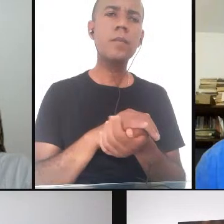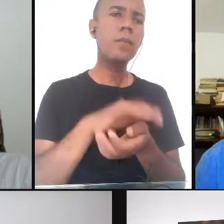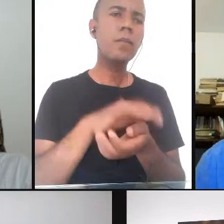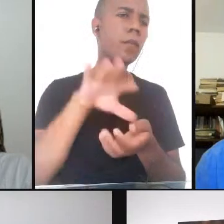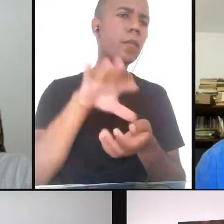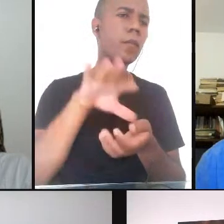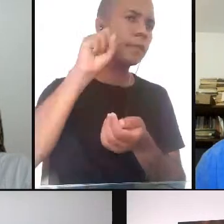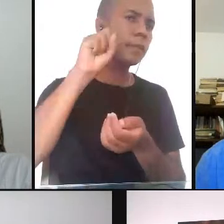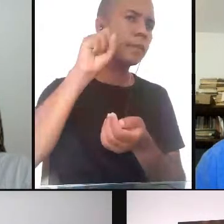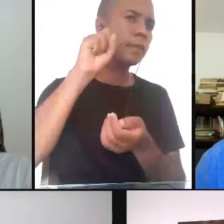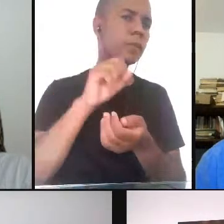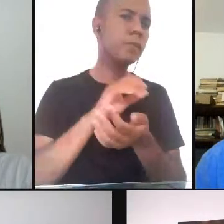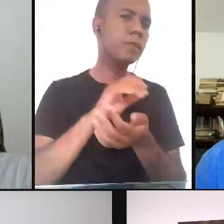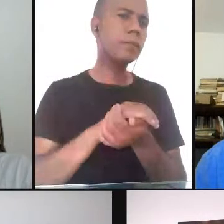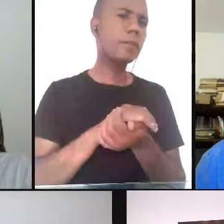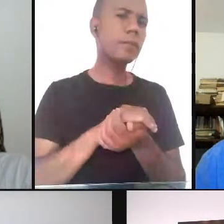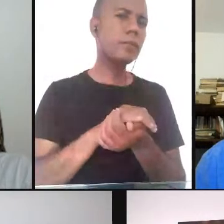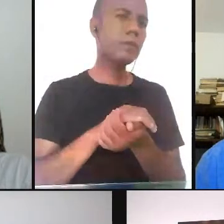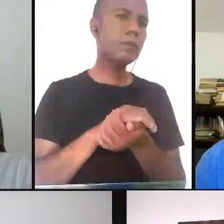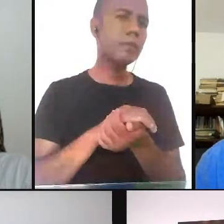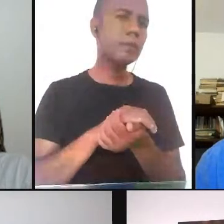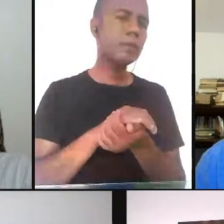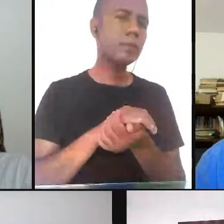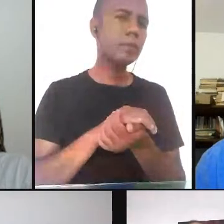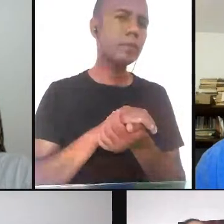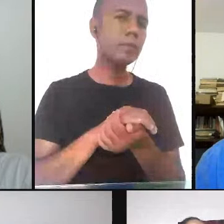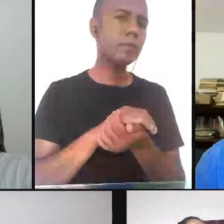Escrito, já tem uma base...